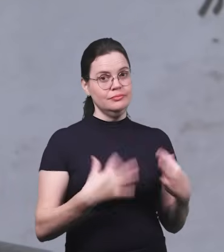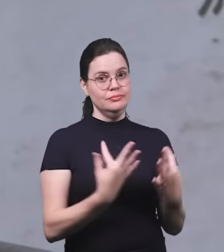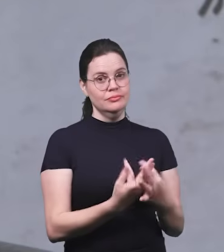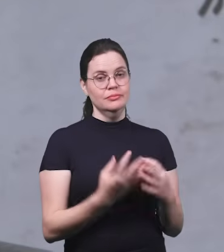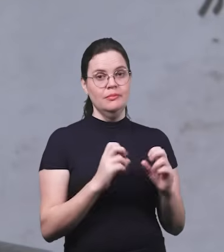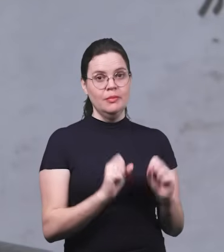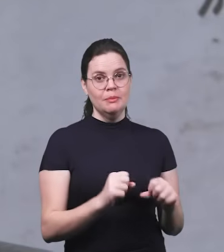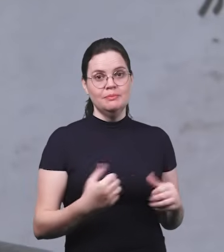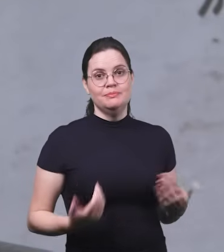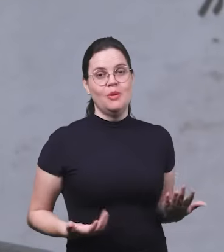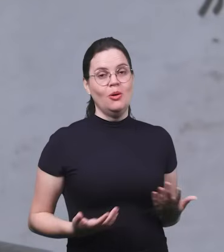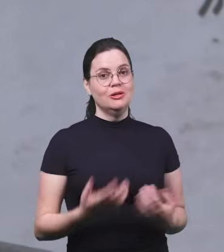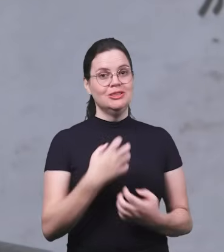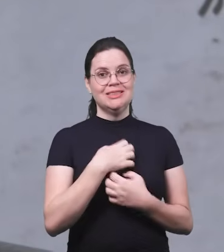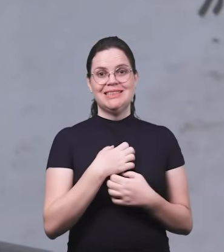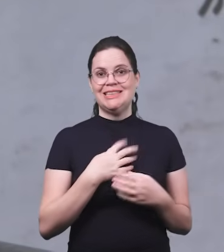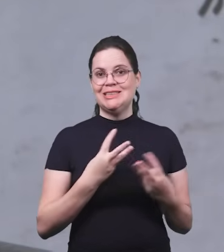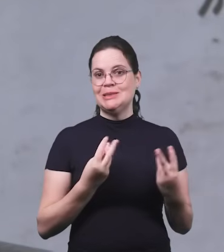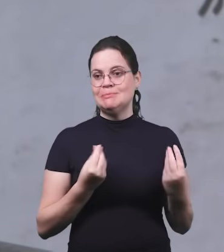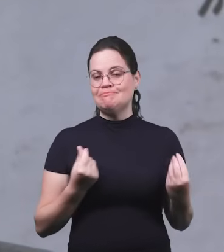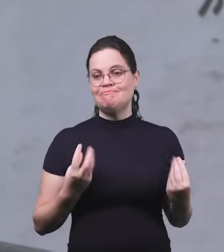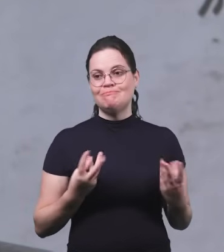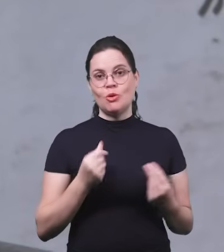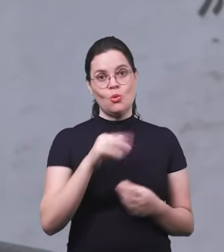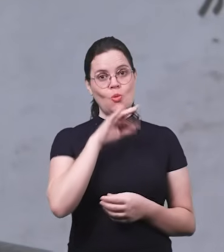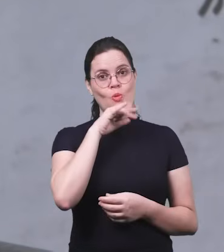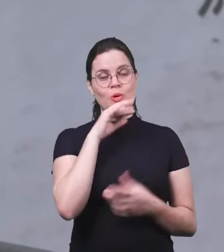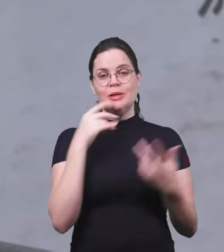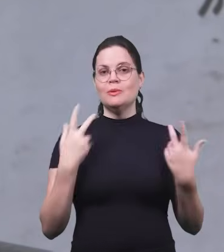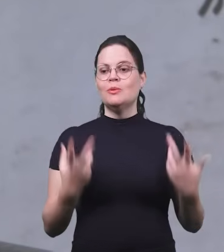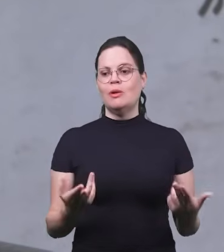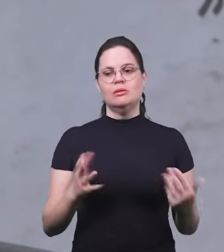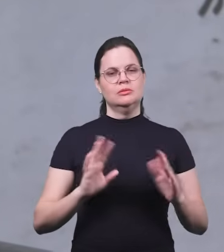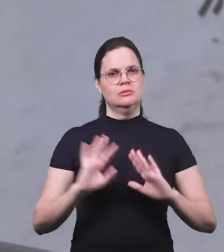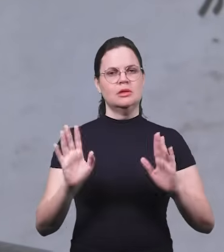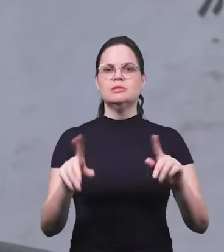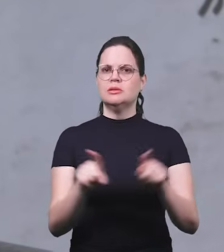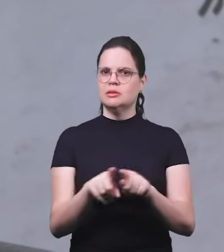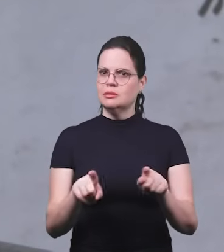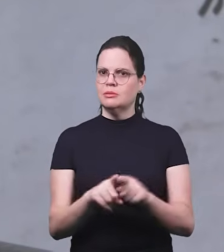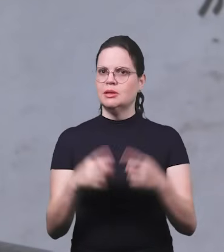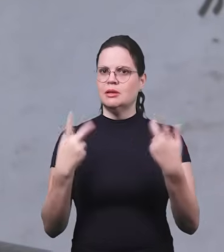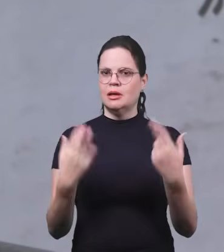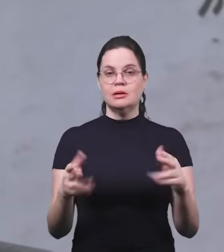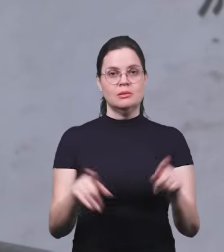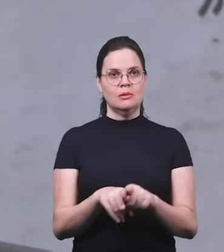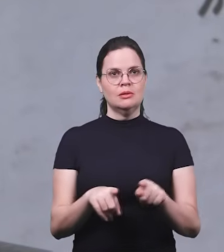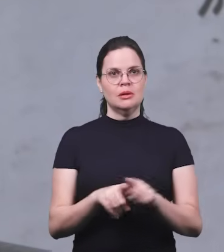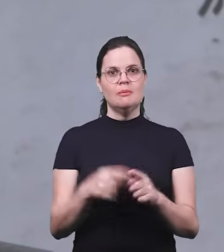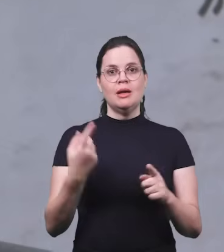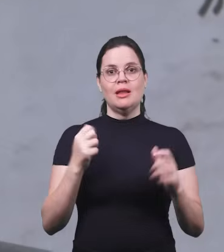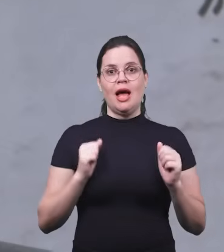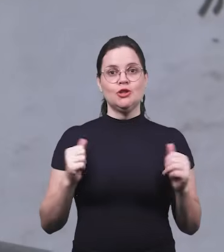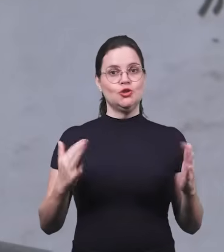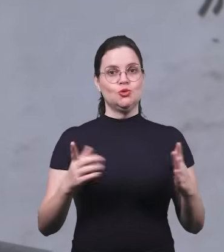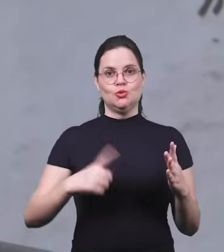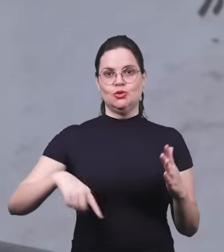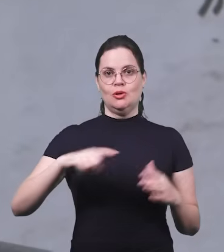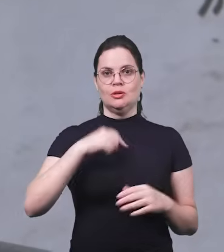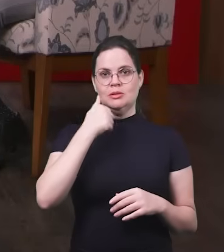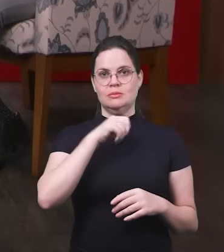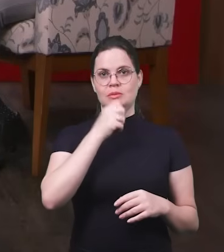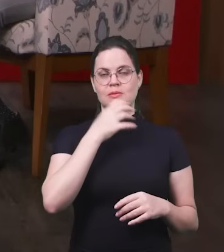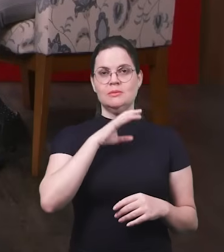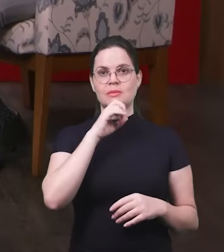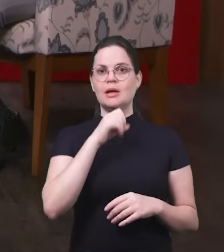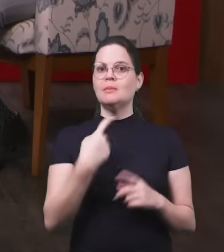vezes trazer desconforto. Então, é uma arte também nesse sentido, né, da verdade. atitude dos pais.